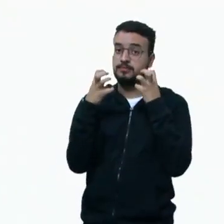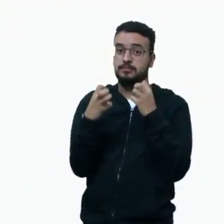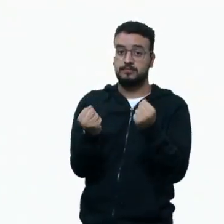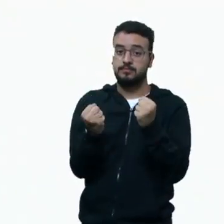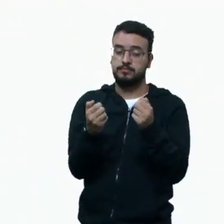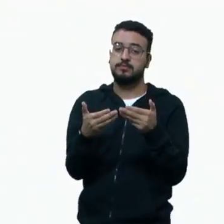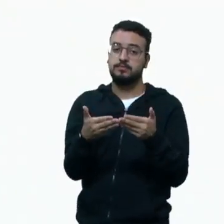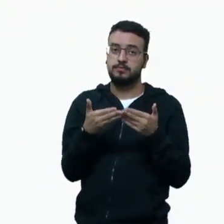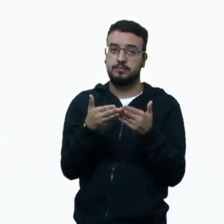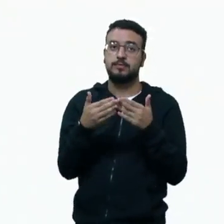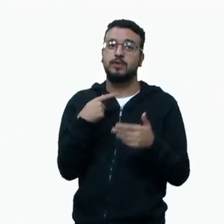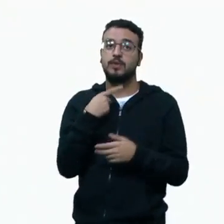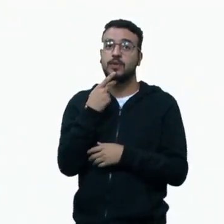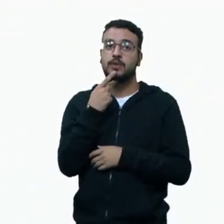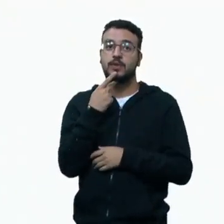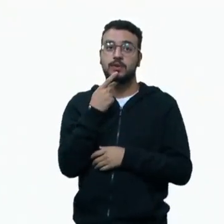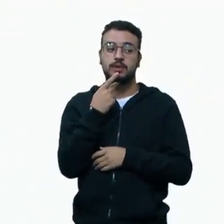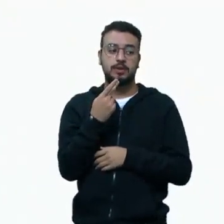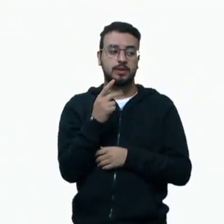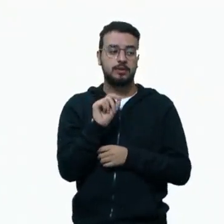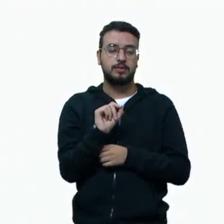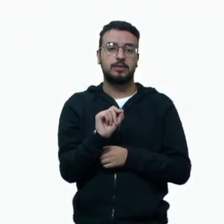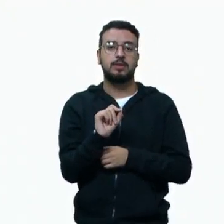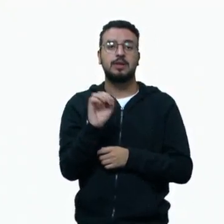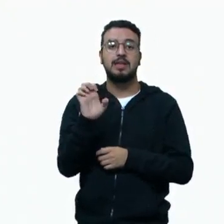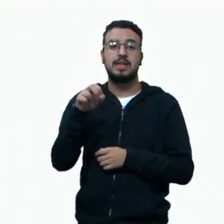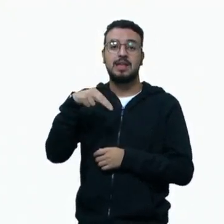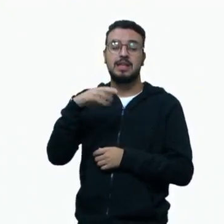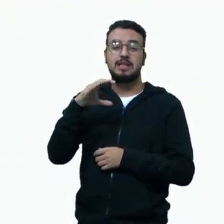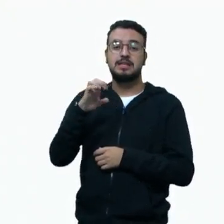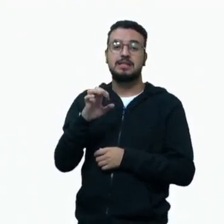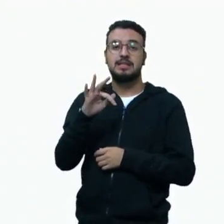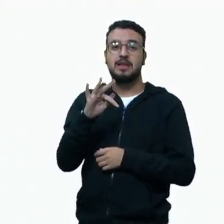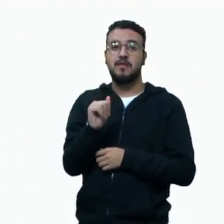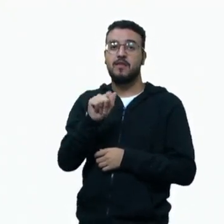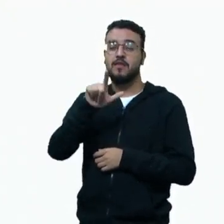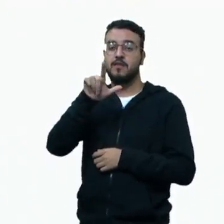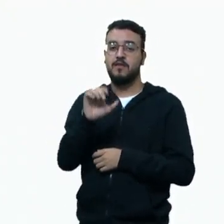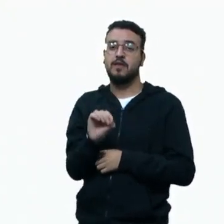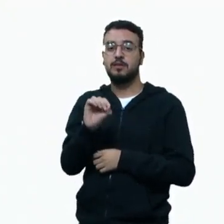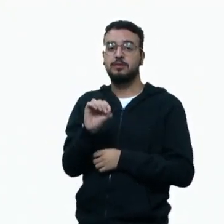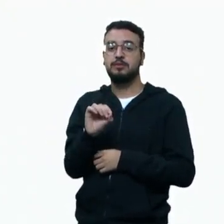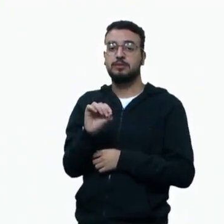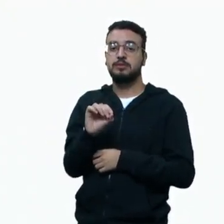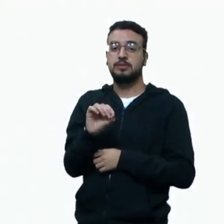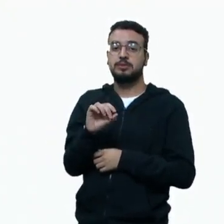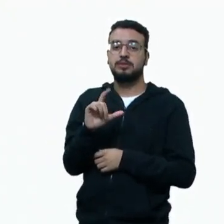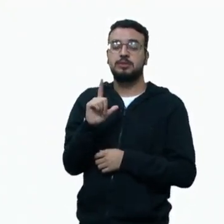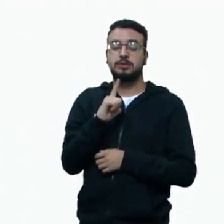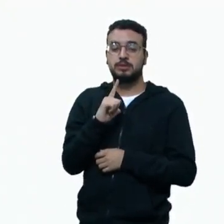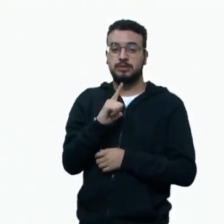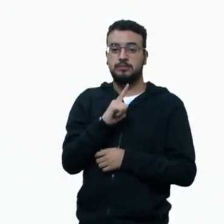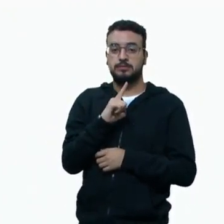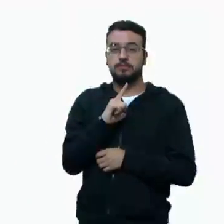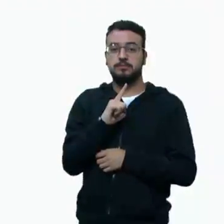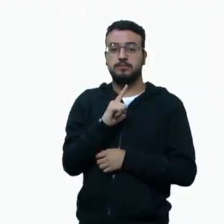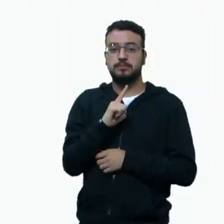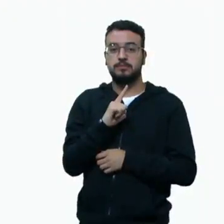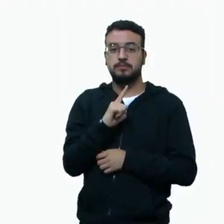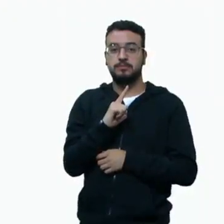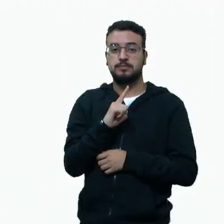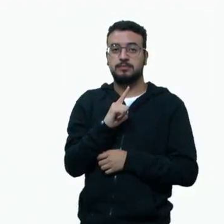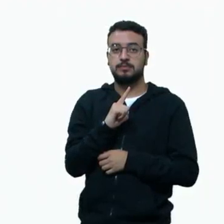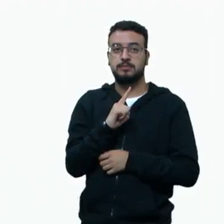pessoal. Eu vou começar falando sobre o encéfalo. O encéfalo, ele possui